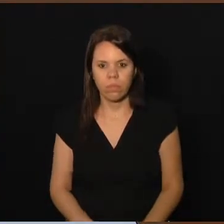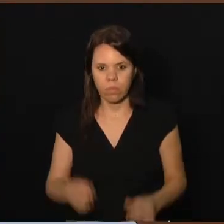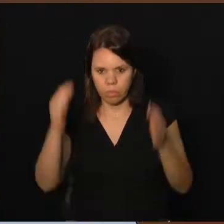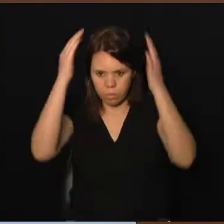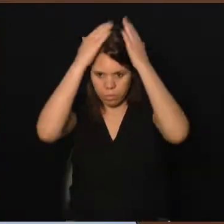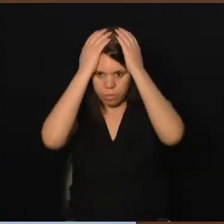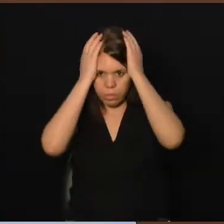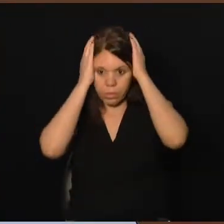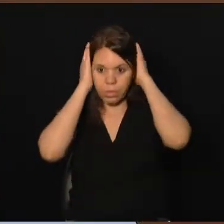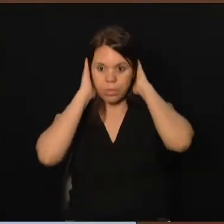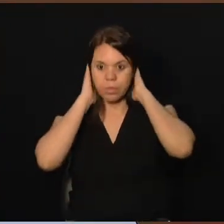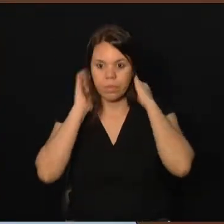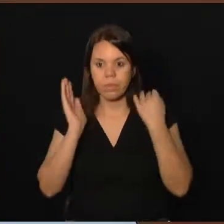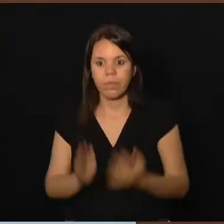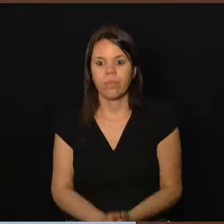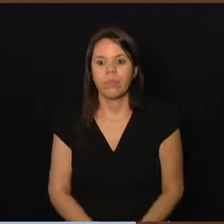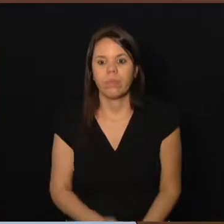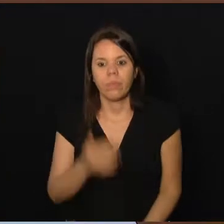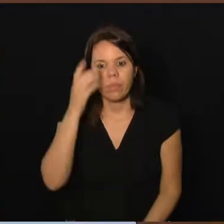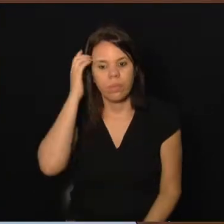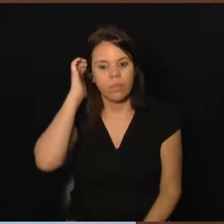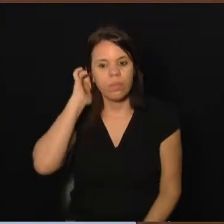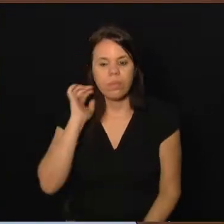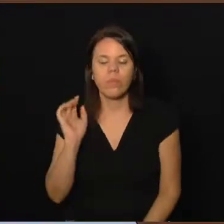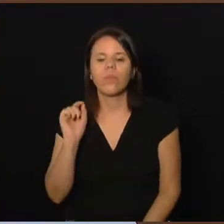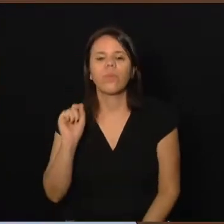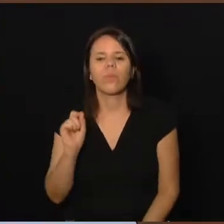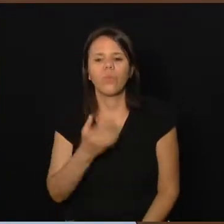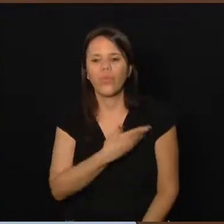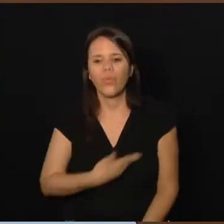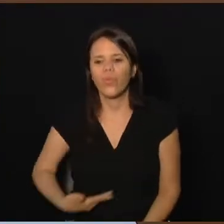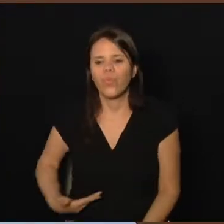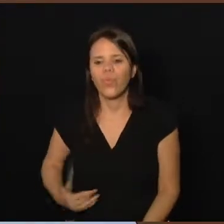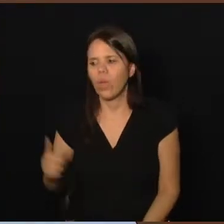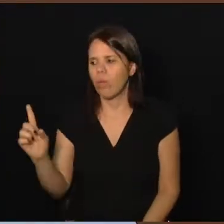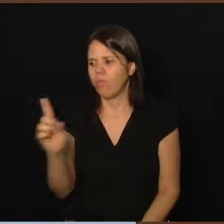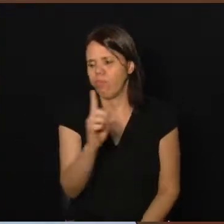Você fala, o Estado não aparece,